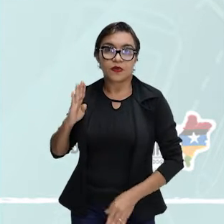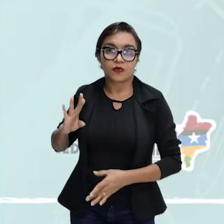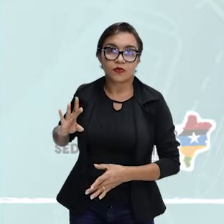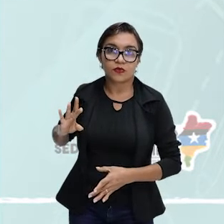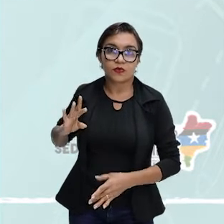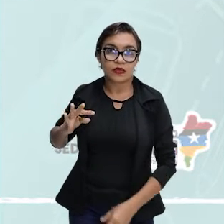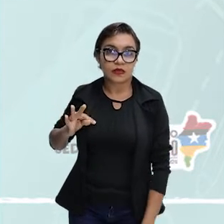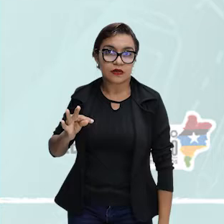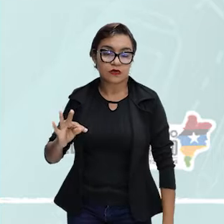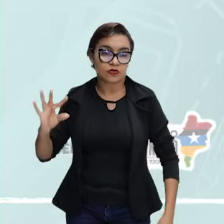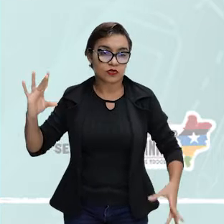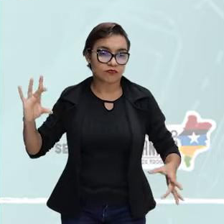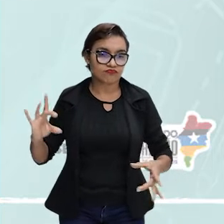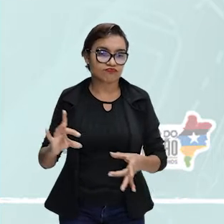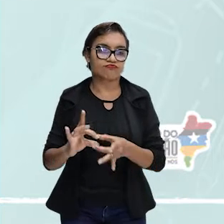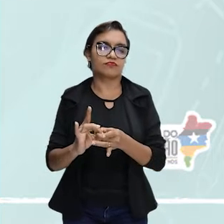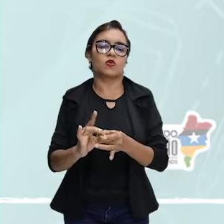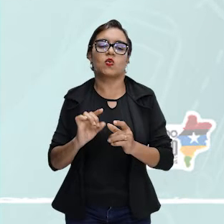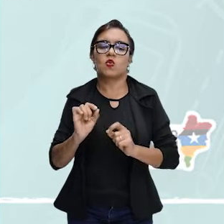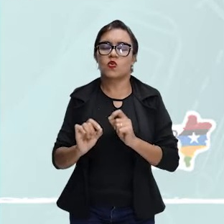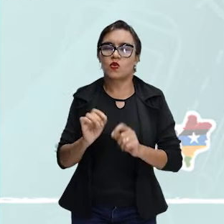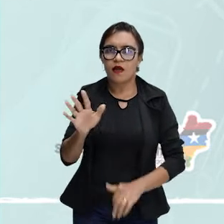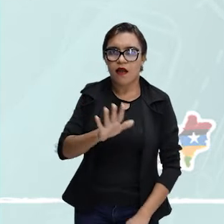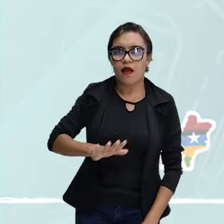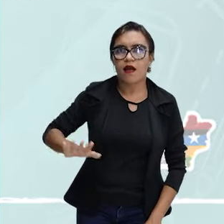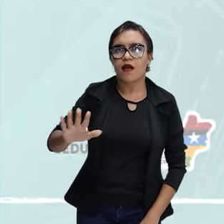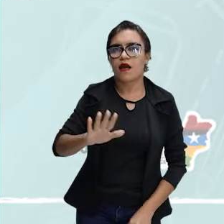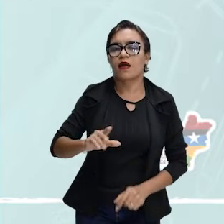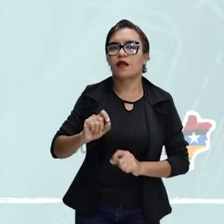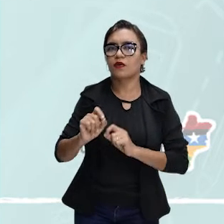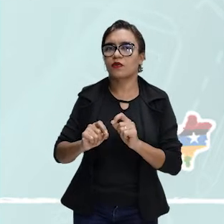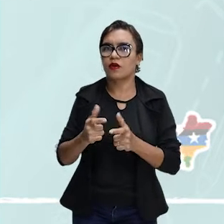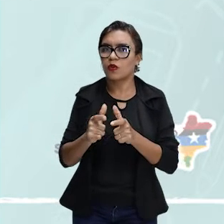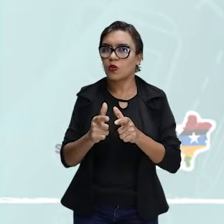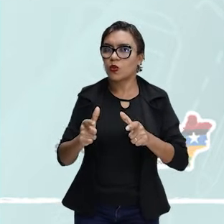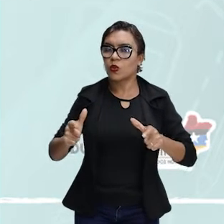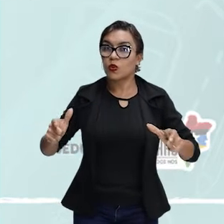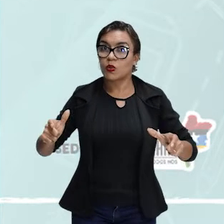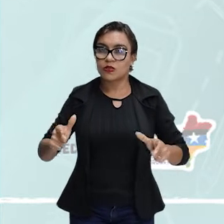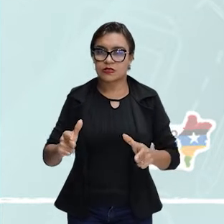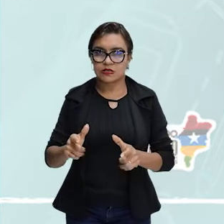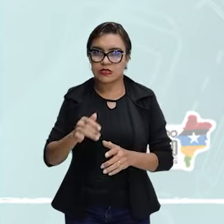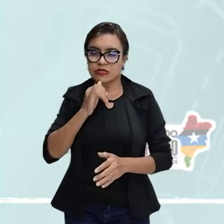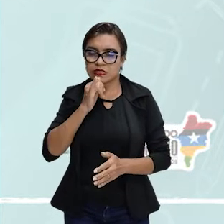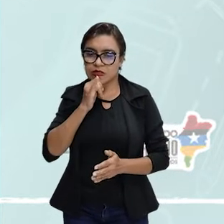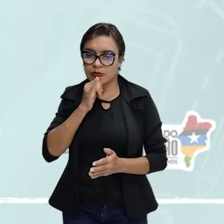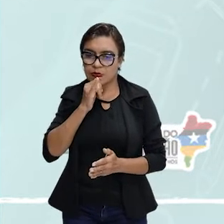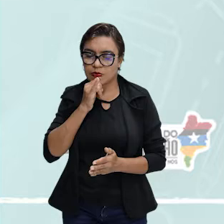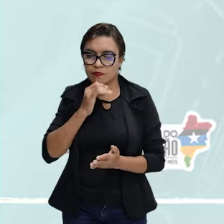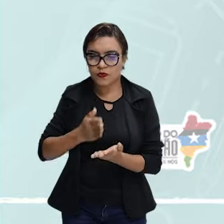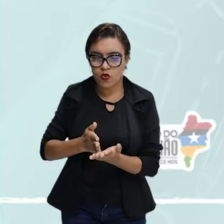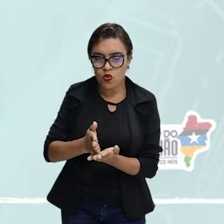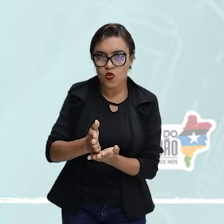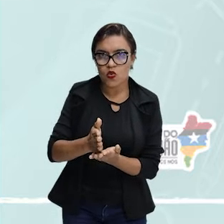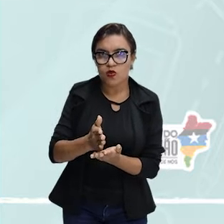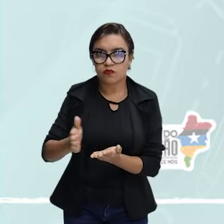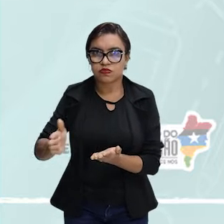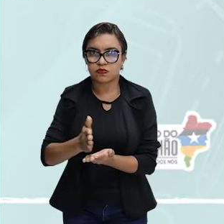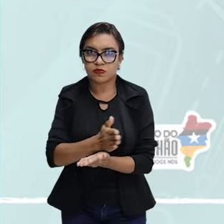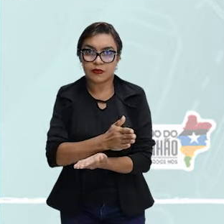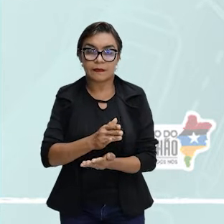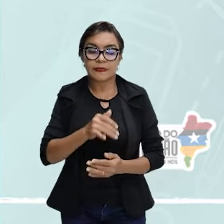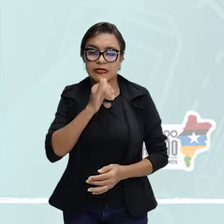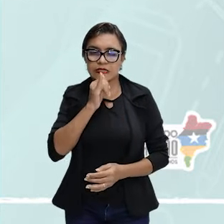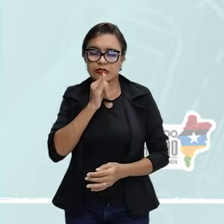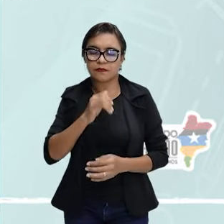decorrer de muito tempo esteve ligado diretamente às áreas cultivadas ou expansão de suas fronteiras. Importante, galera, durante muito tempo as pessoas